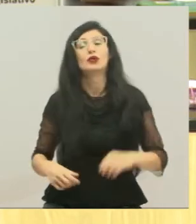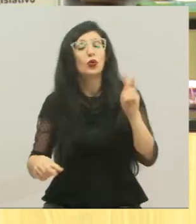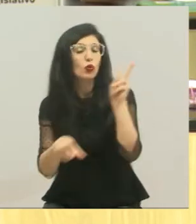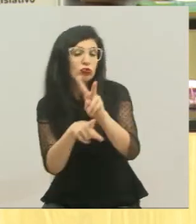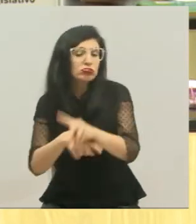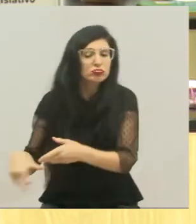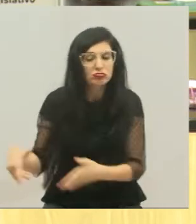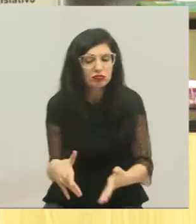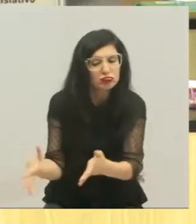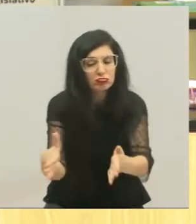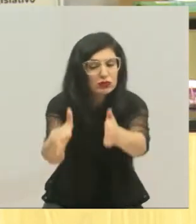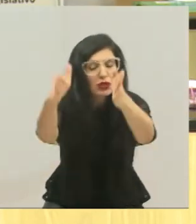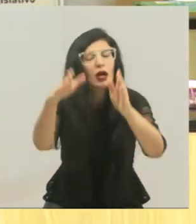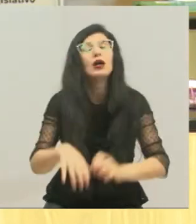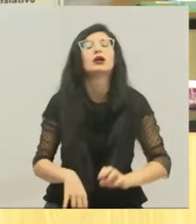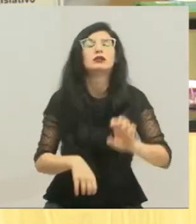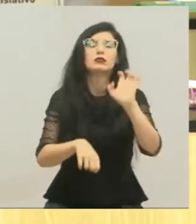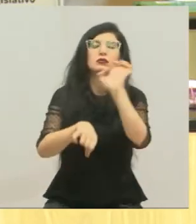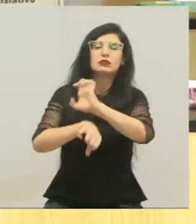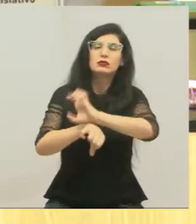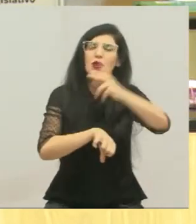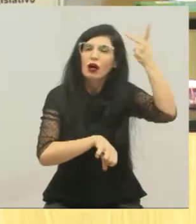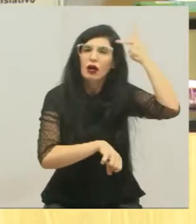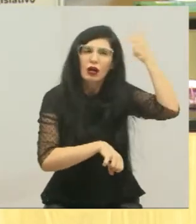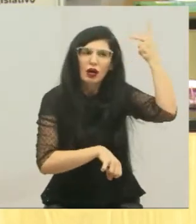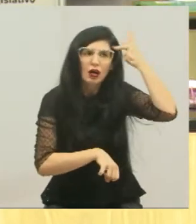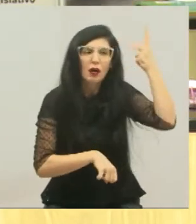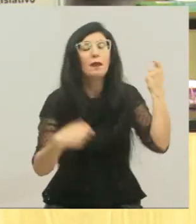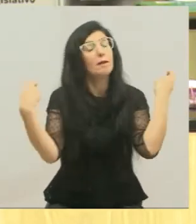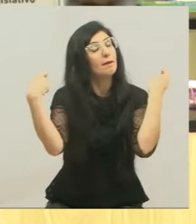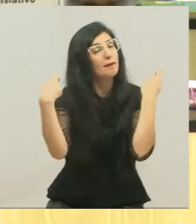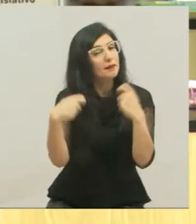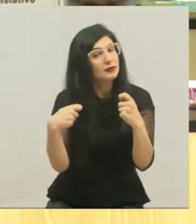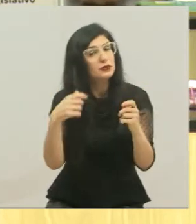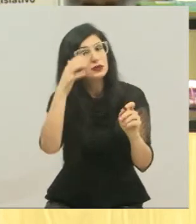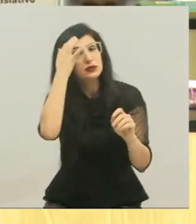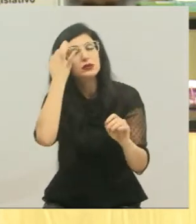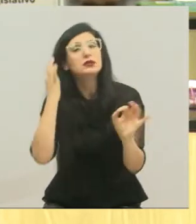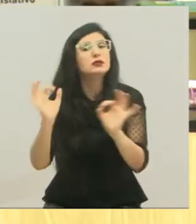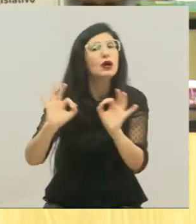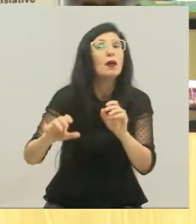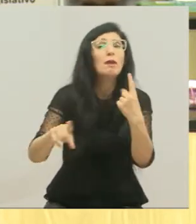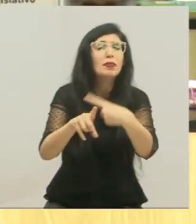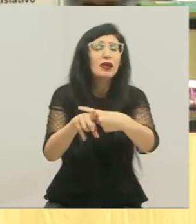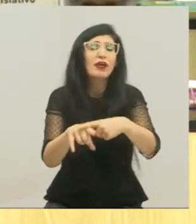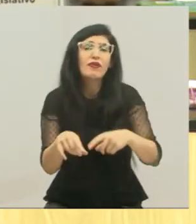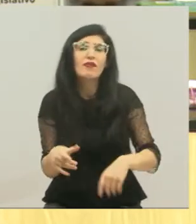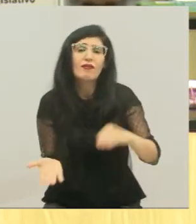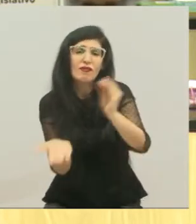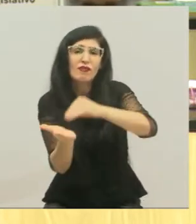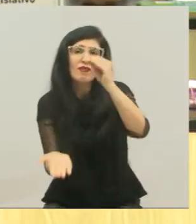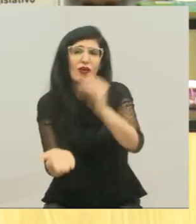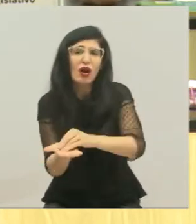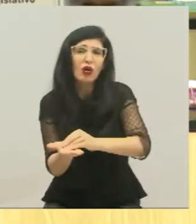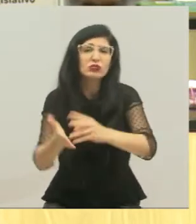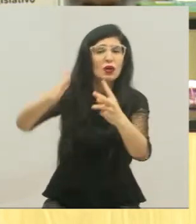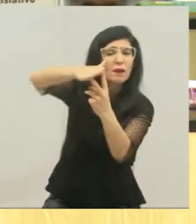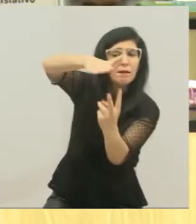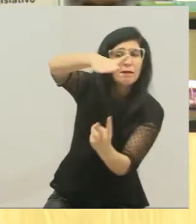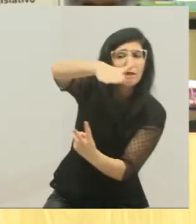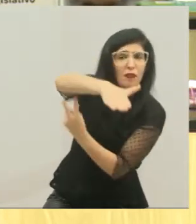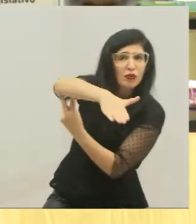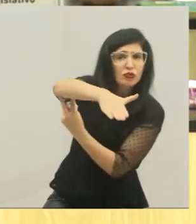Paulo, solicitando providências referentes à falta de uma ponte na altura do número 3.910